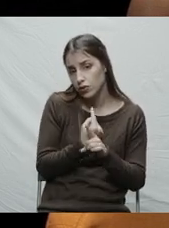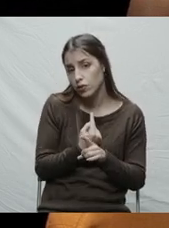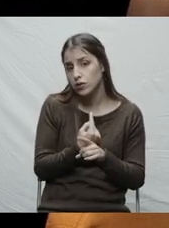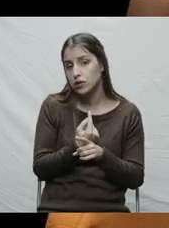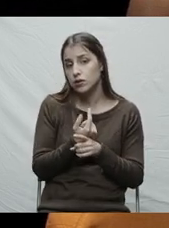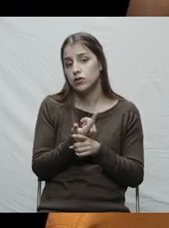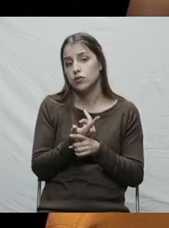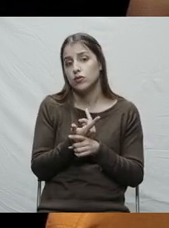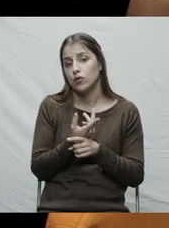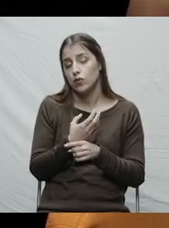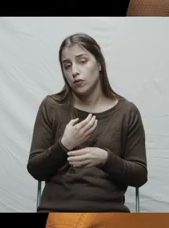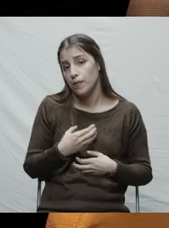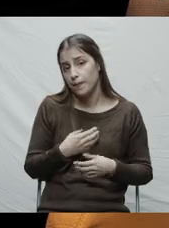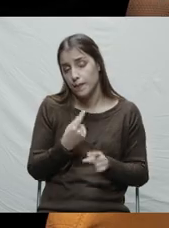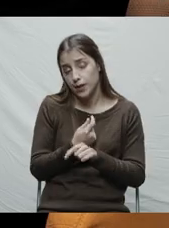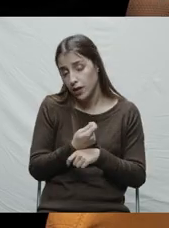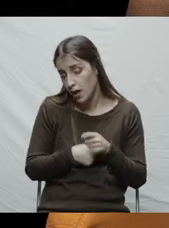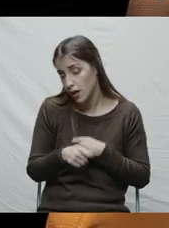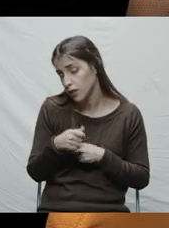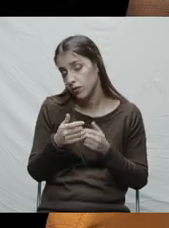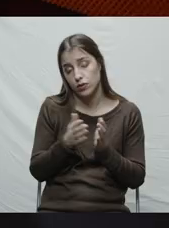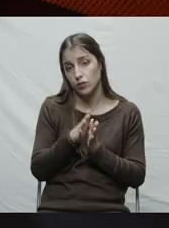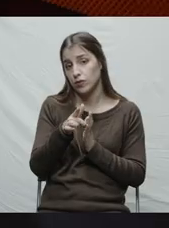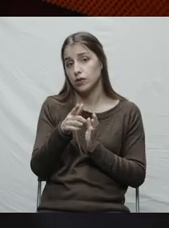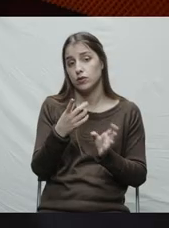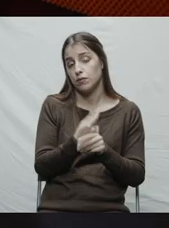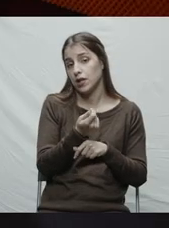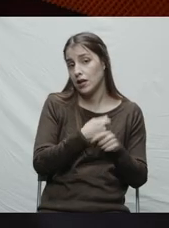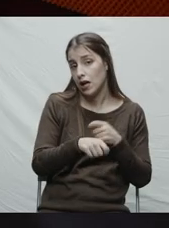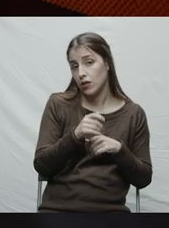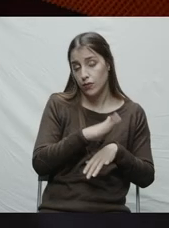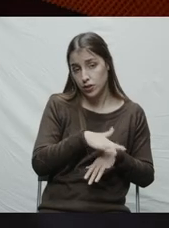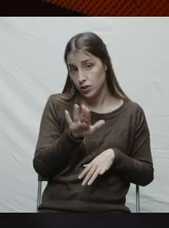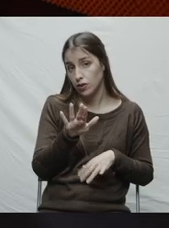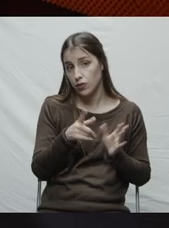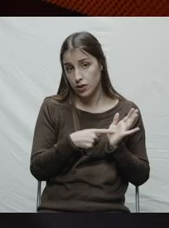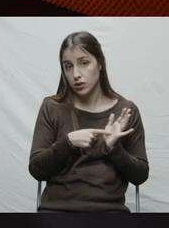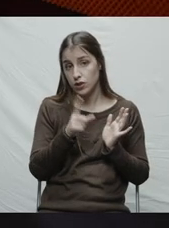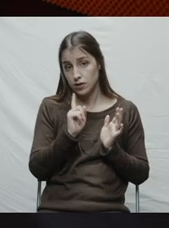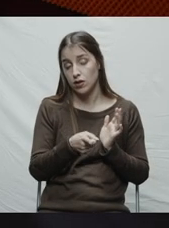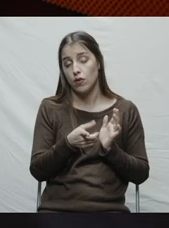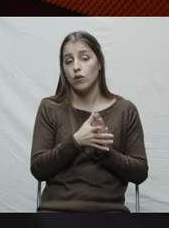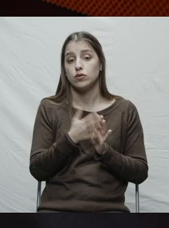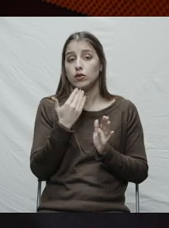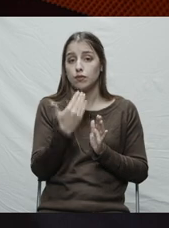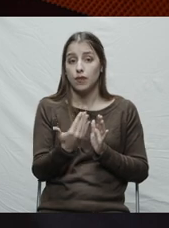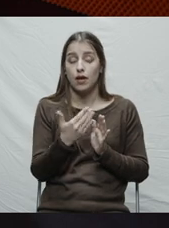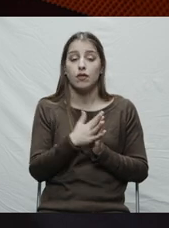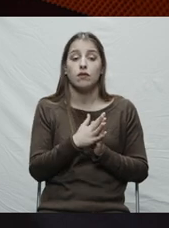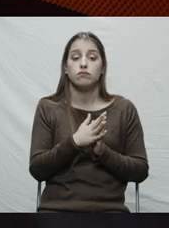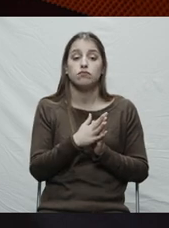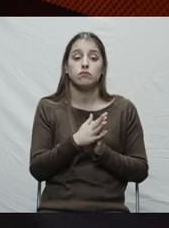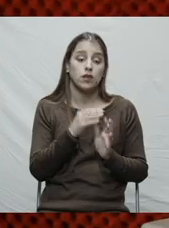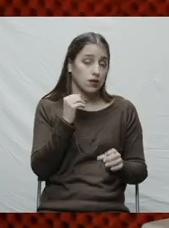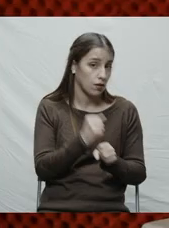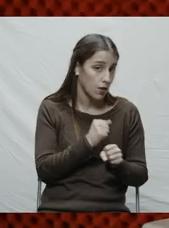do mercado e disso tudo. Da exigência que vem de um bocado do exterior, completamente, não é? Completamente. Que vai pedindo tipologias